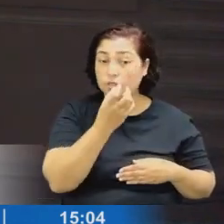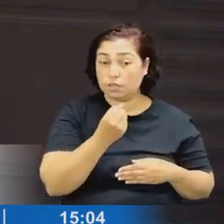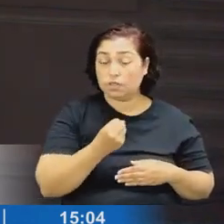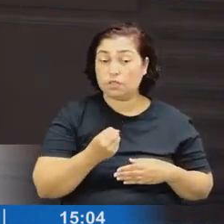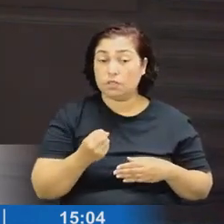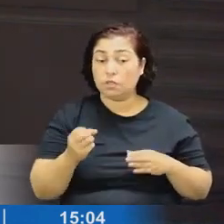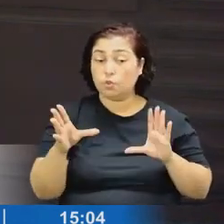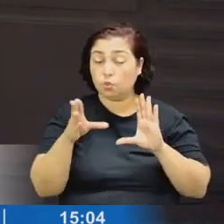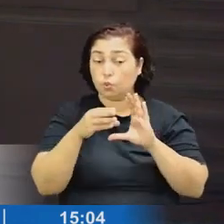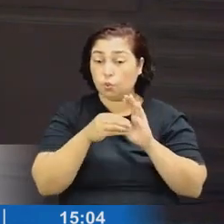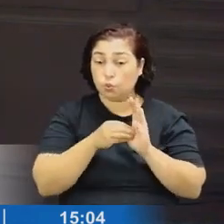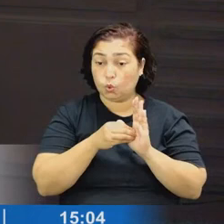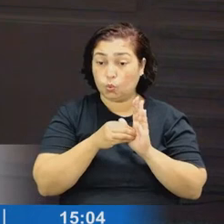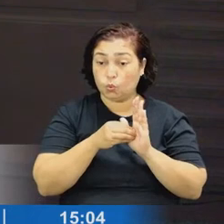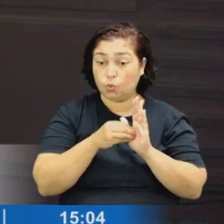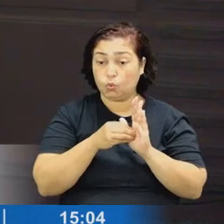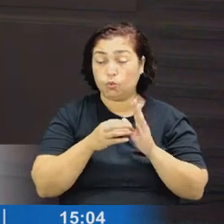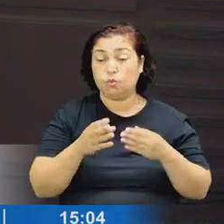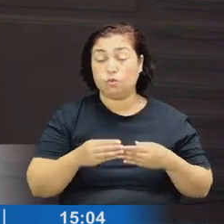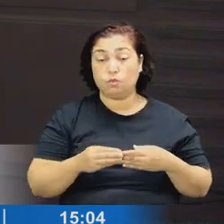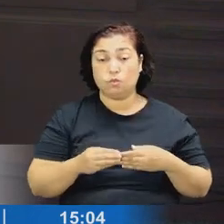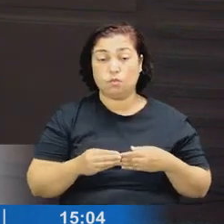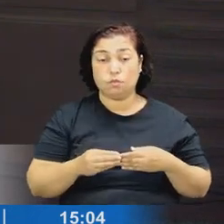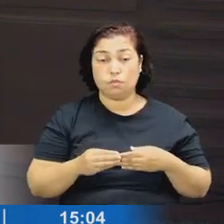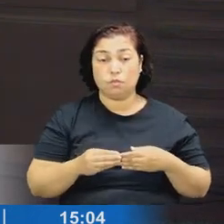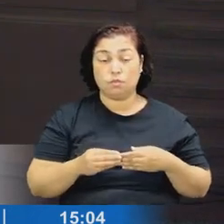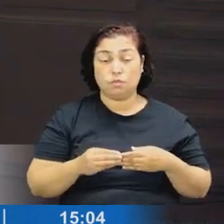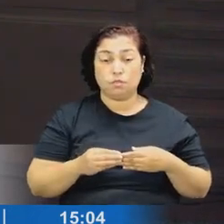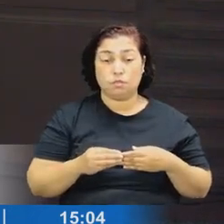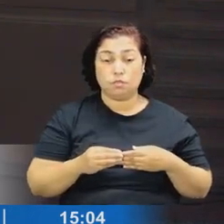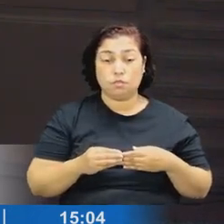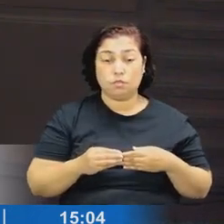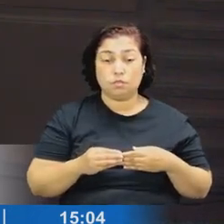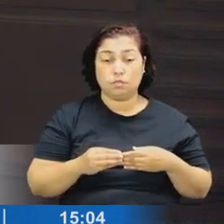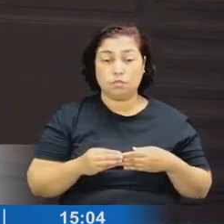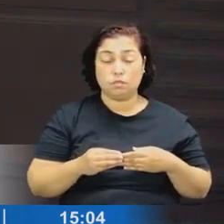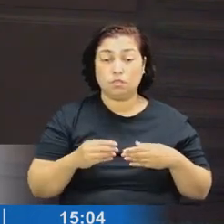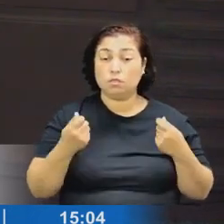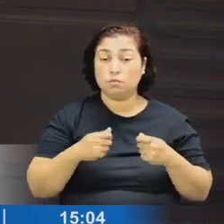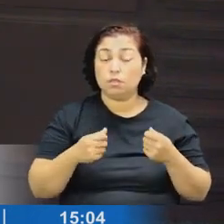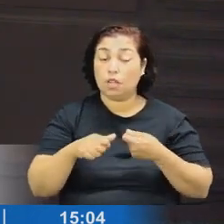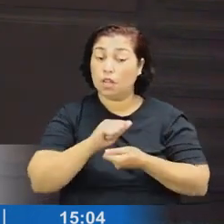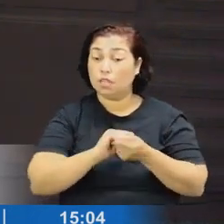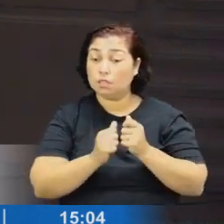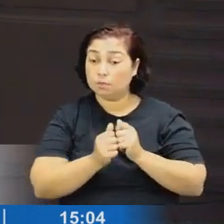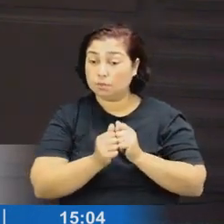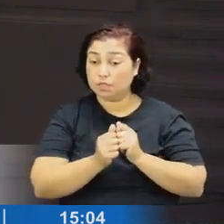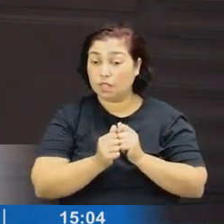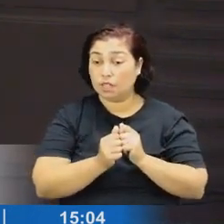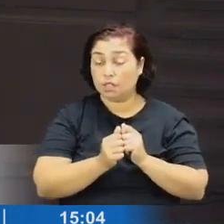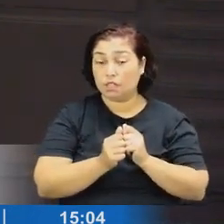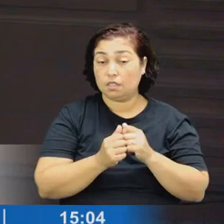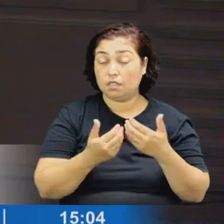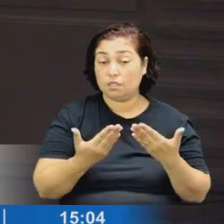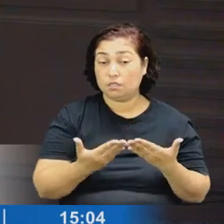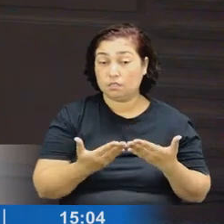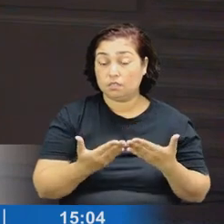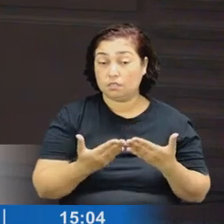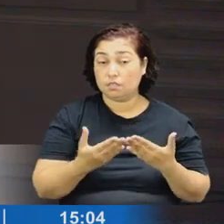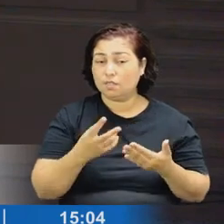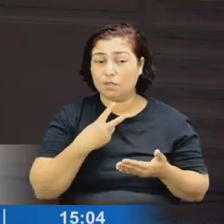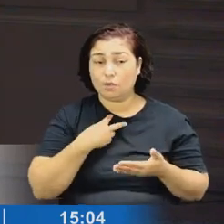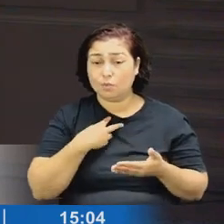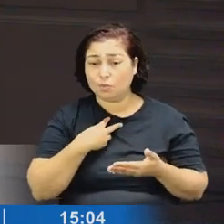então né pode ser aceitação do conteúdo né Aí tem isso tem que adaptar o conteúdo também às vezes às vezes você não pode